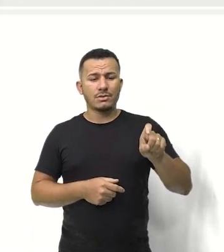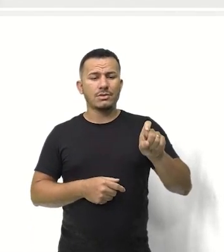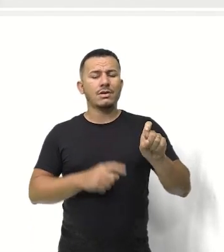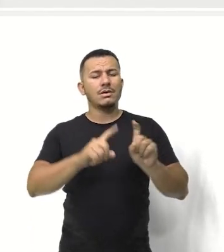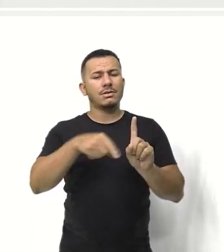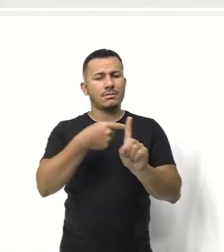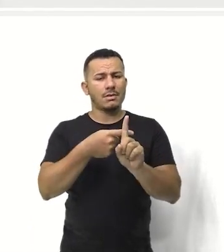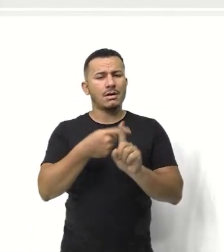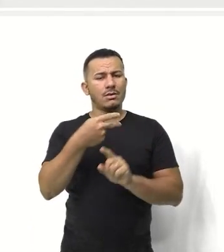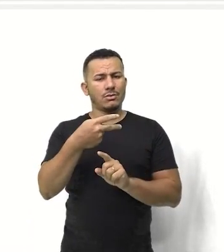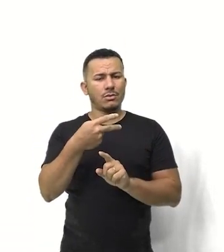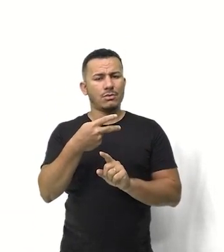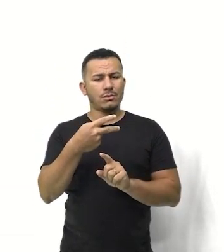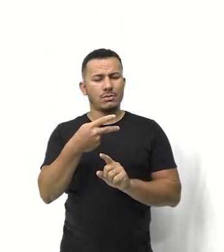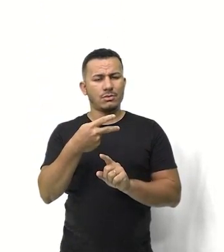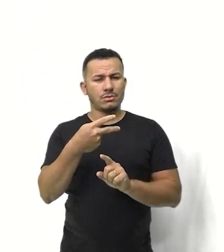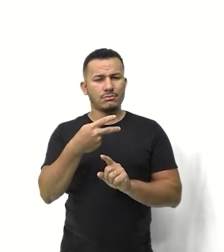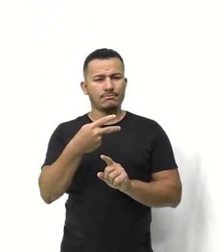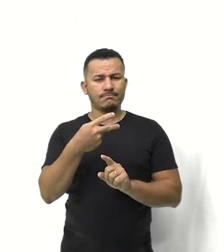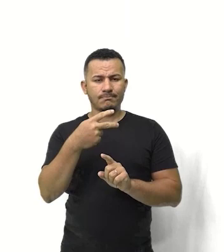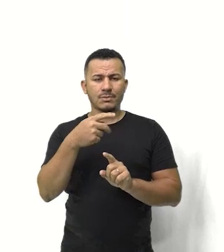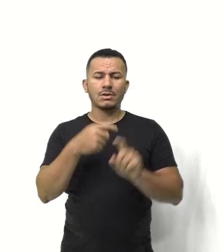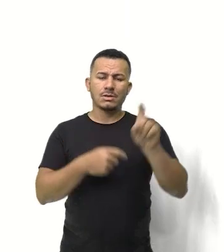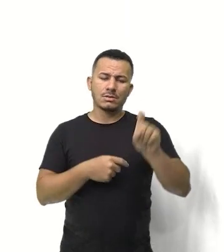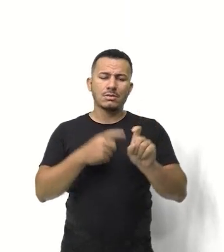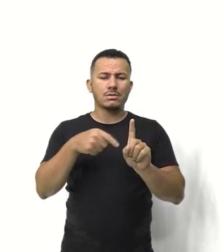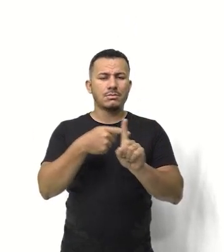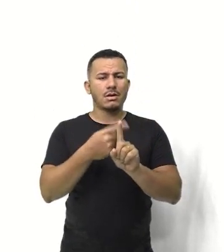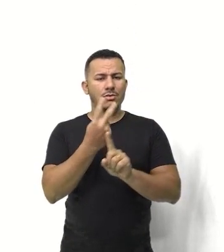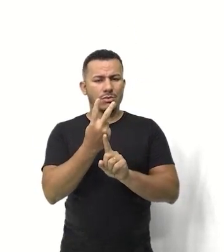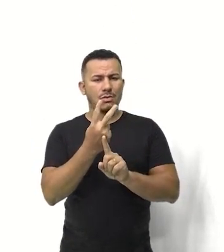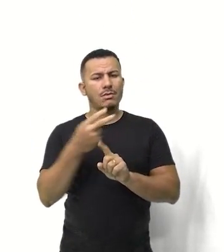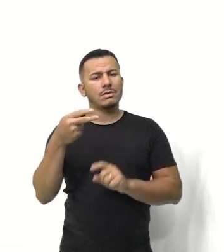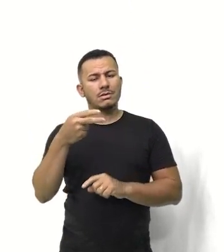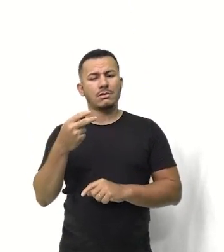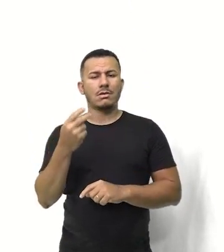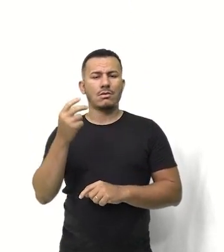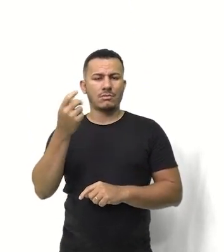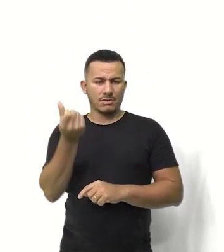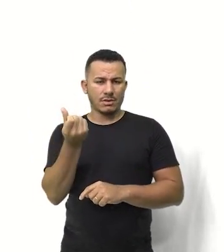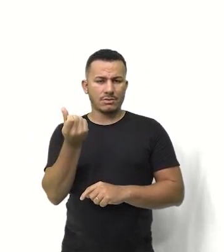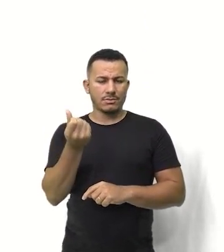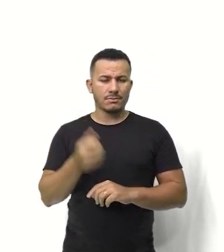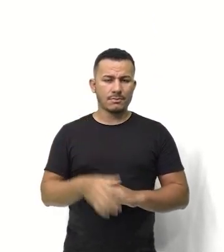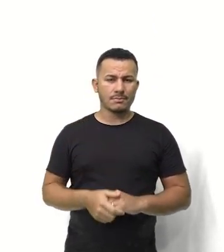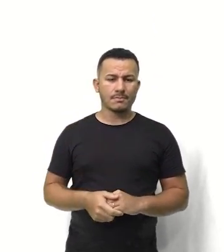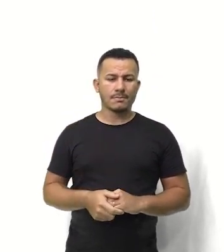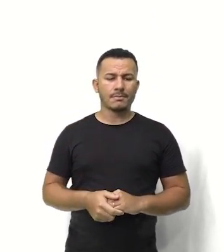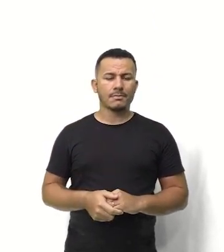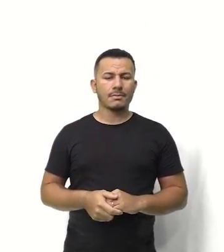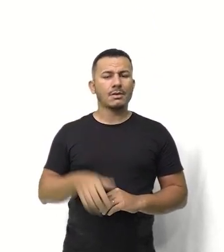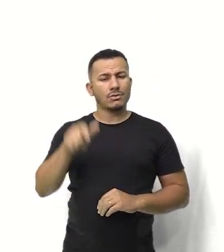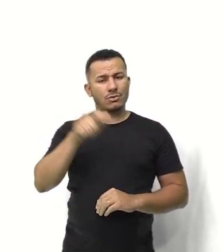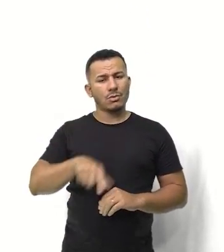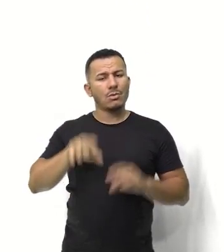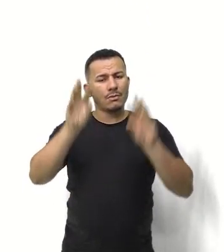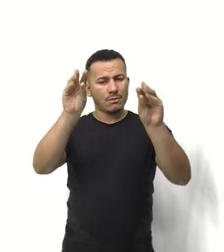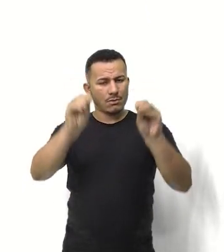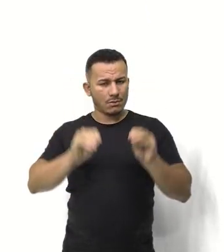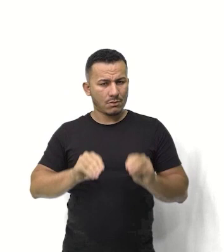Olha só, x mais 2 é igual a 6, ó. Beleza? Pensamento complementar,